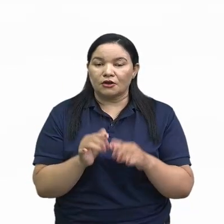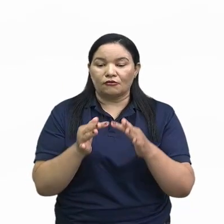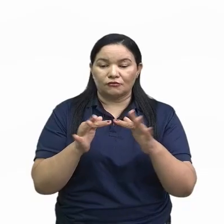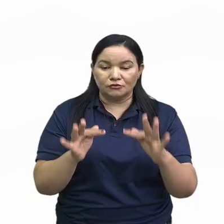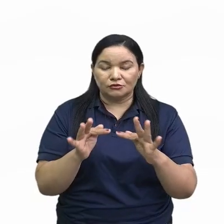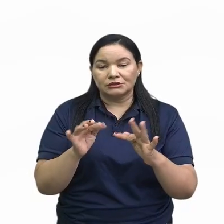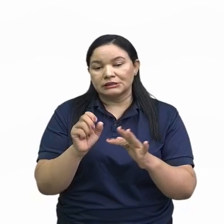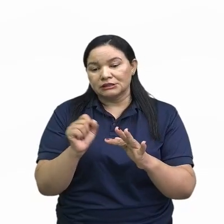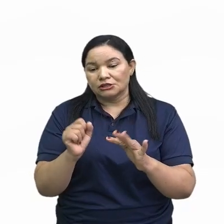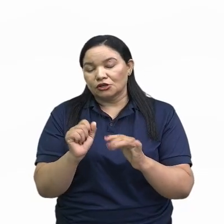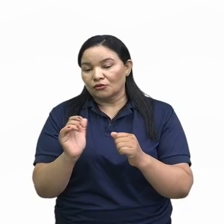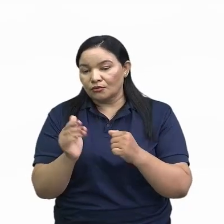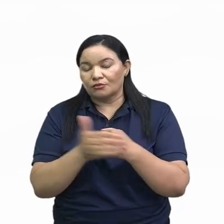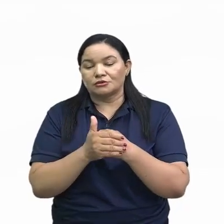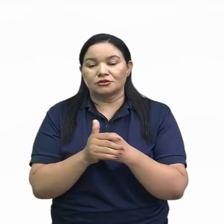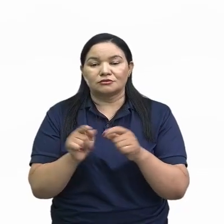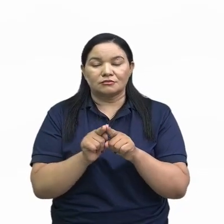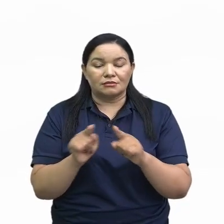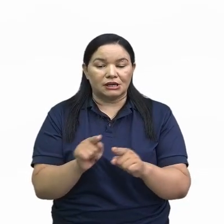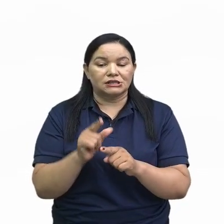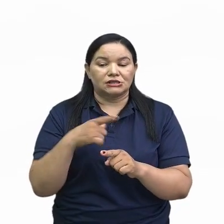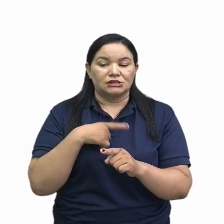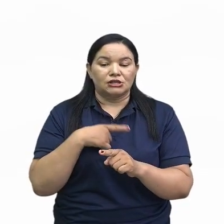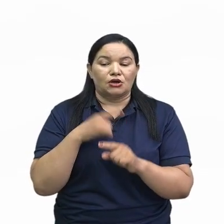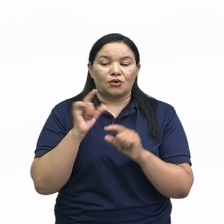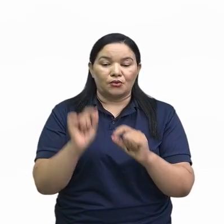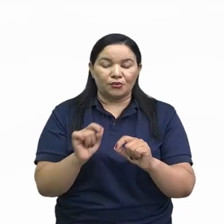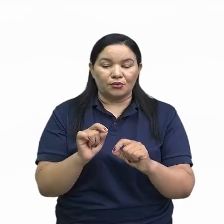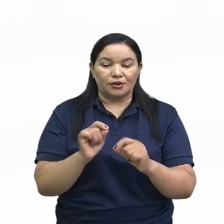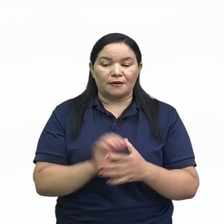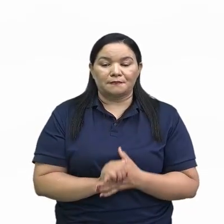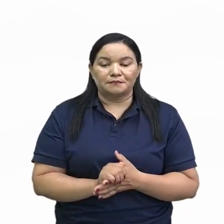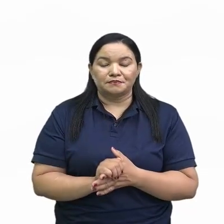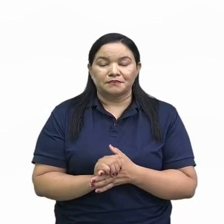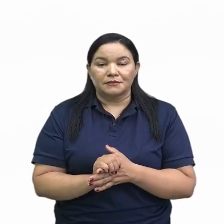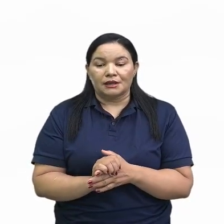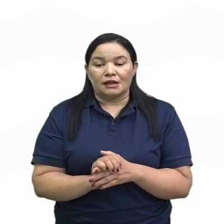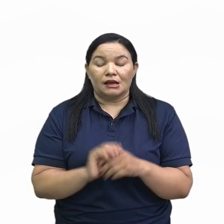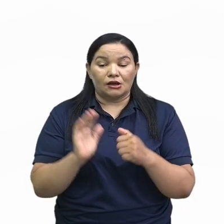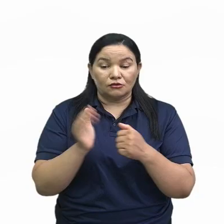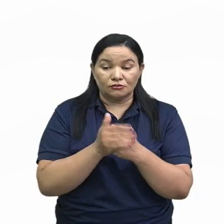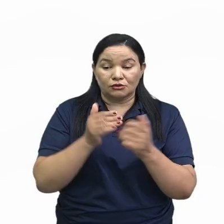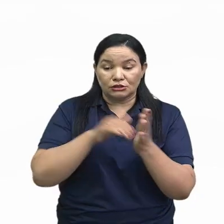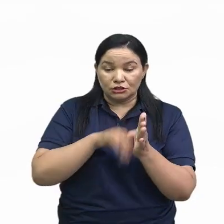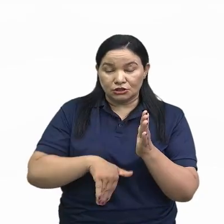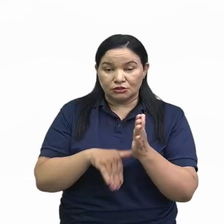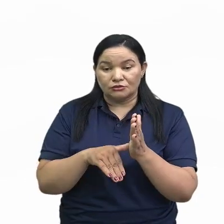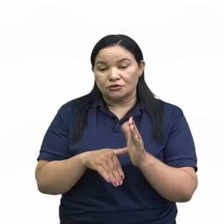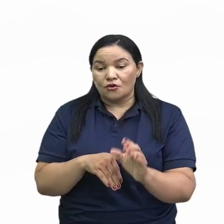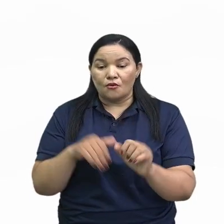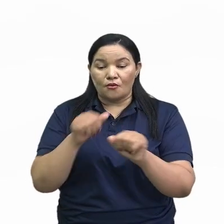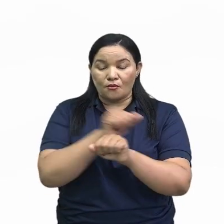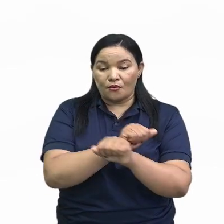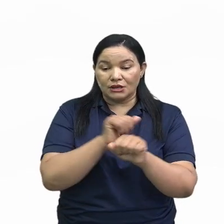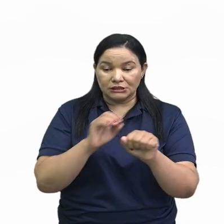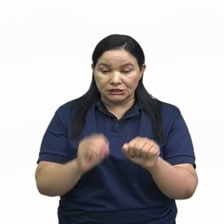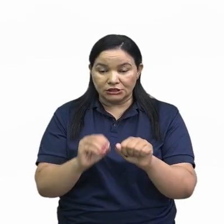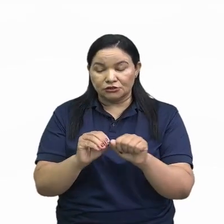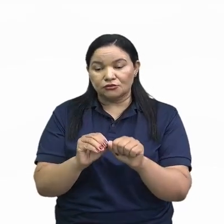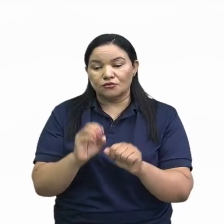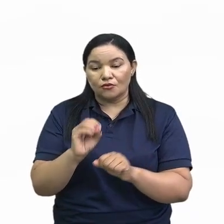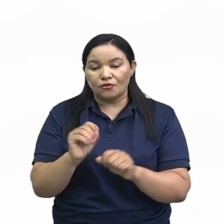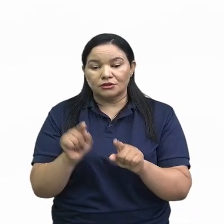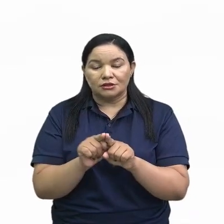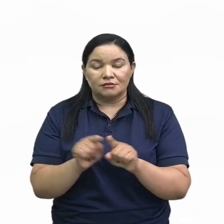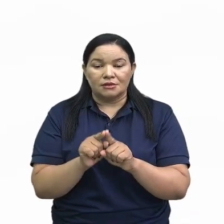ter sido omitido, nós tivemos aí, com essa omissão da preposição mais o artigo o, um caso de elipse. E